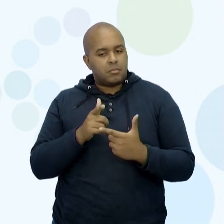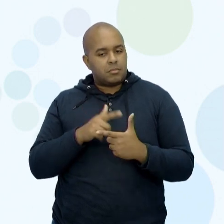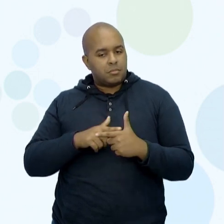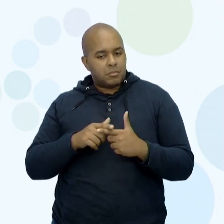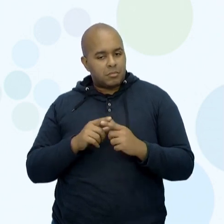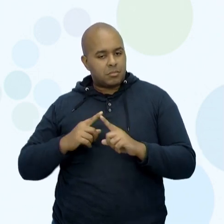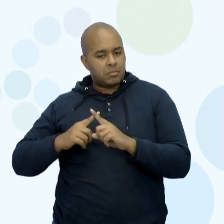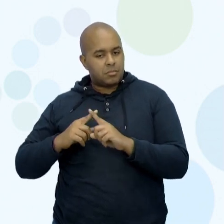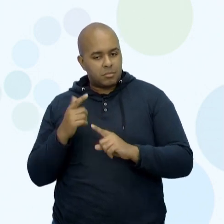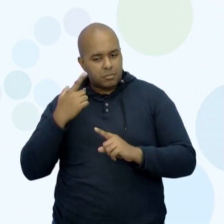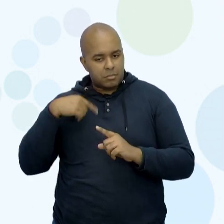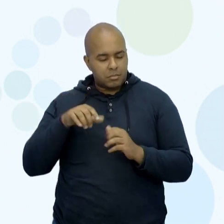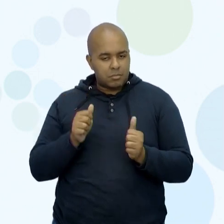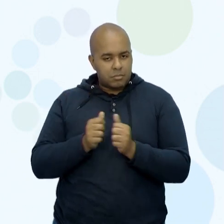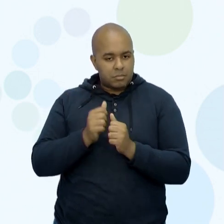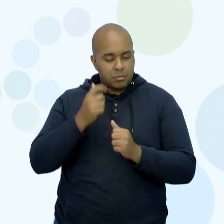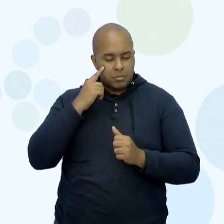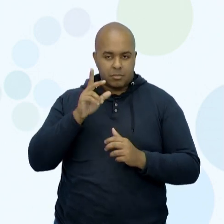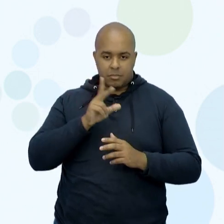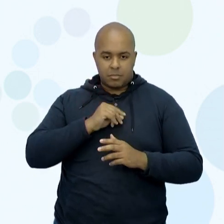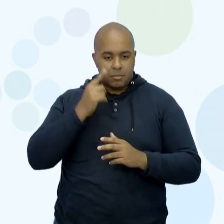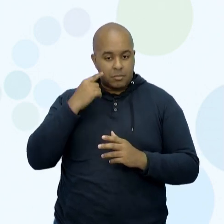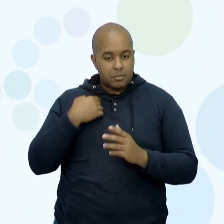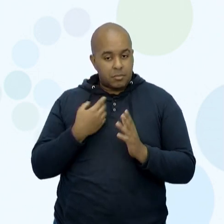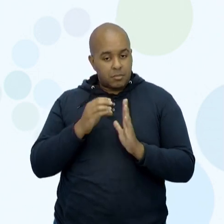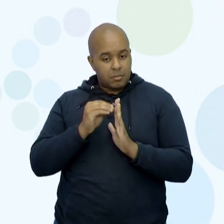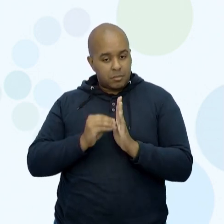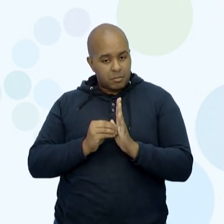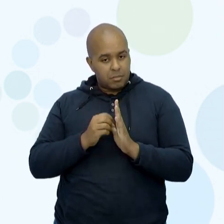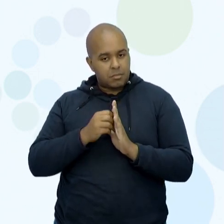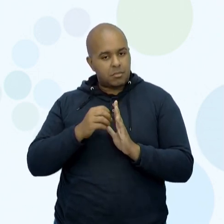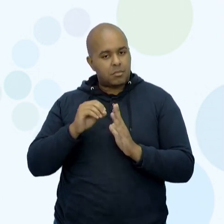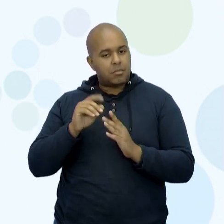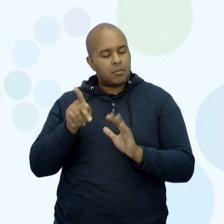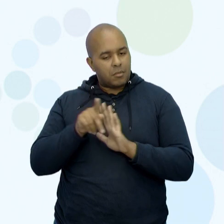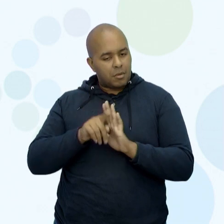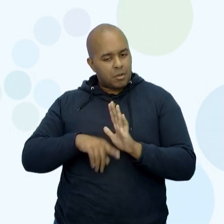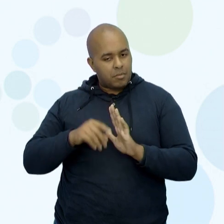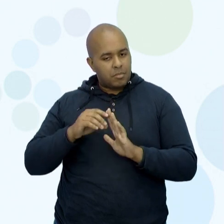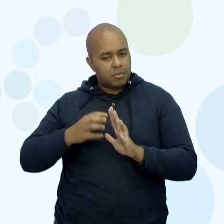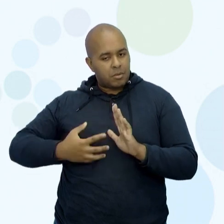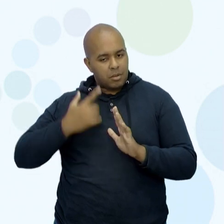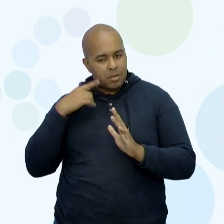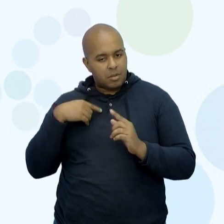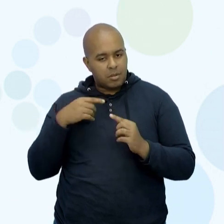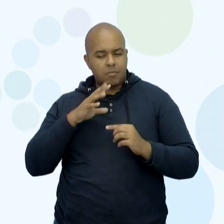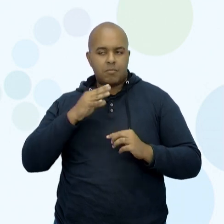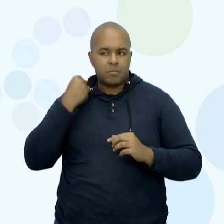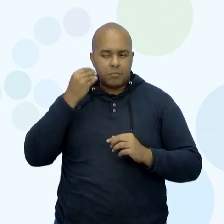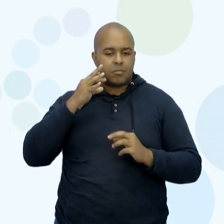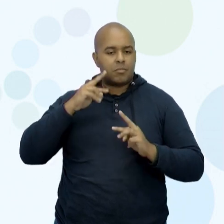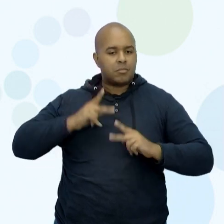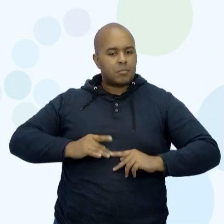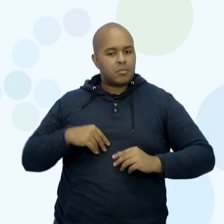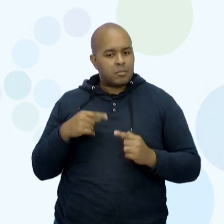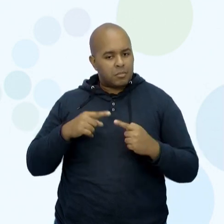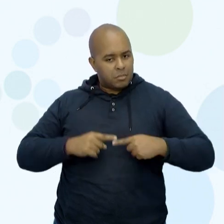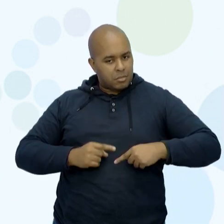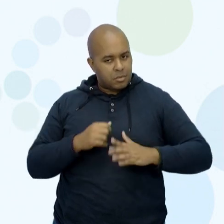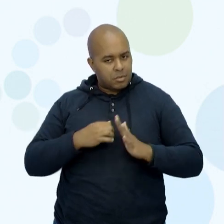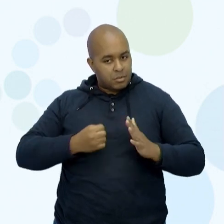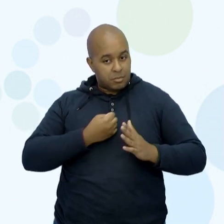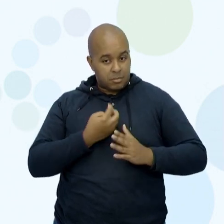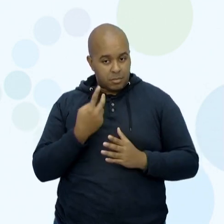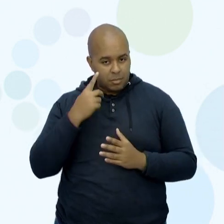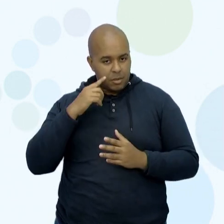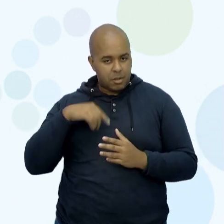Multiplica. Nosso, meu Deus do céu, componente curricular, conhecimento humano e a sua aplicabilidade. Estamos na atividade de número